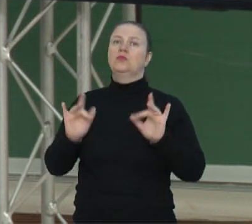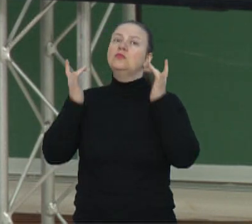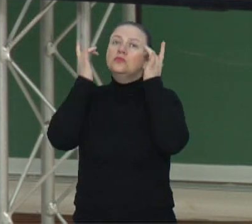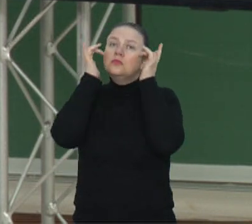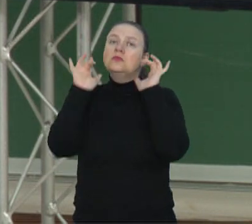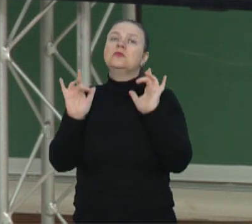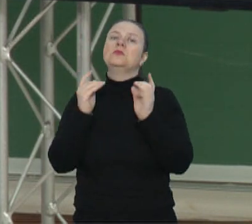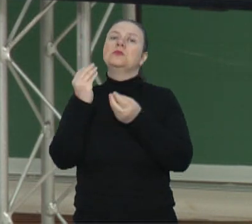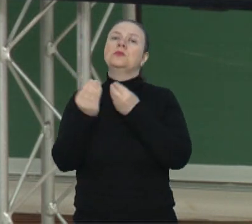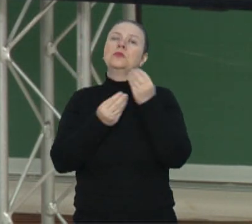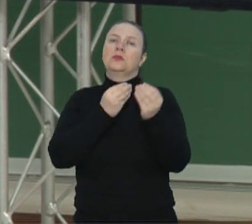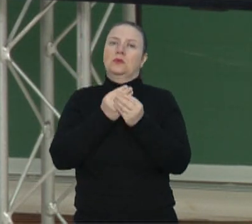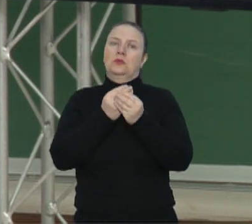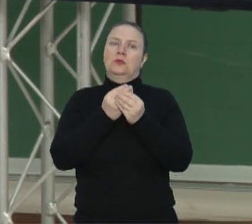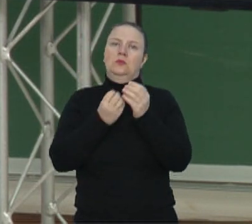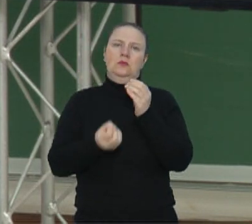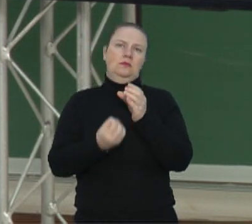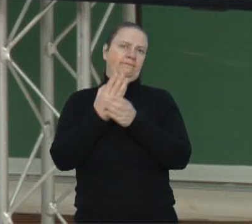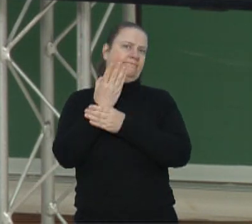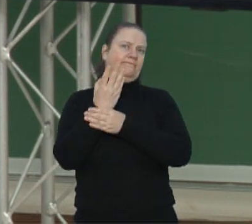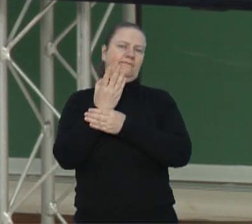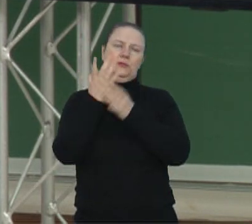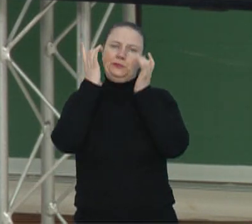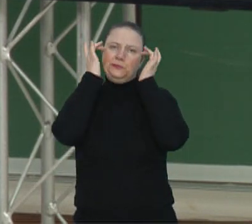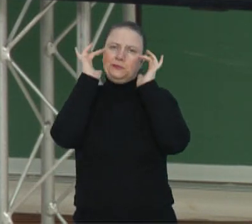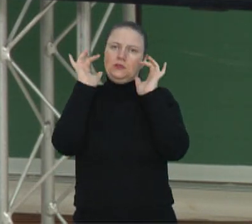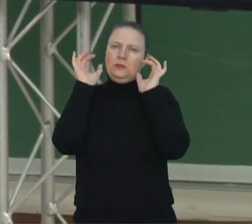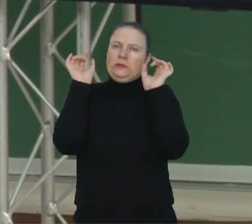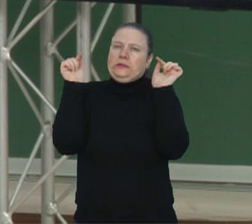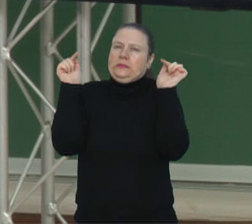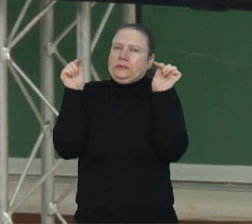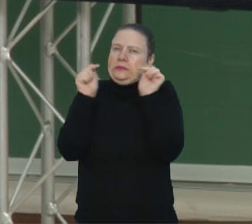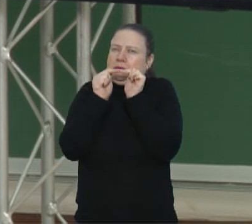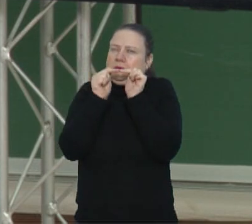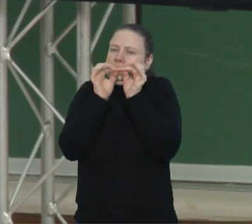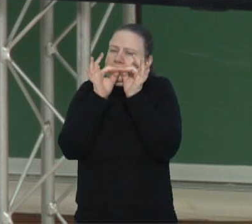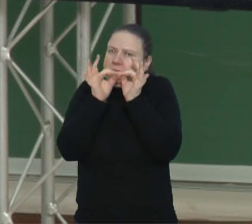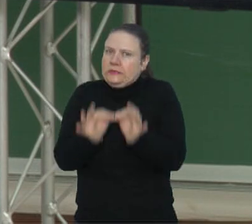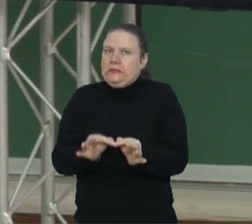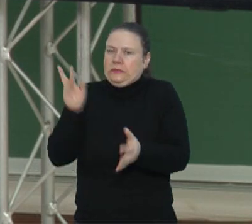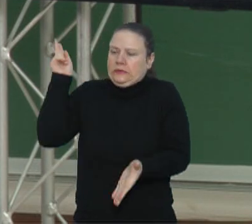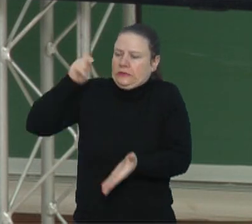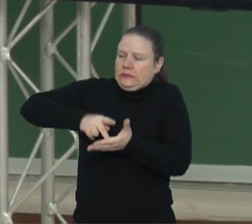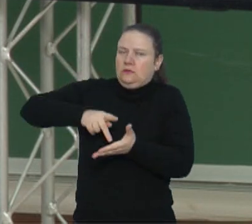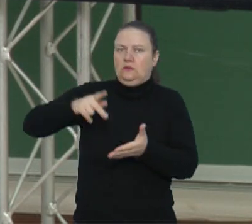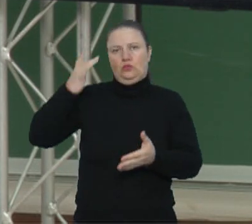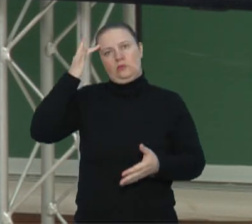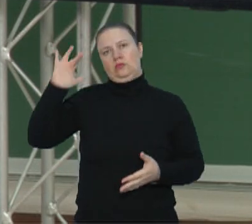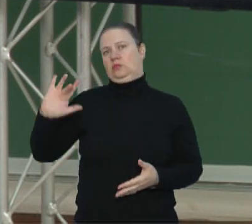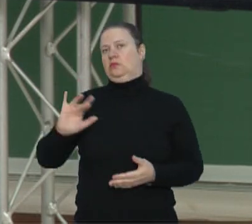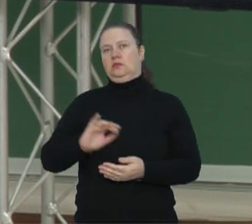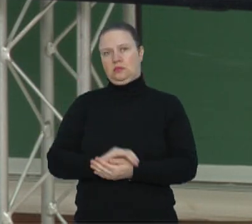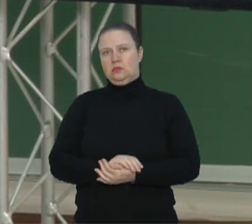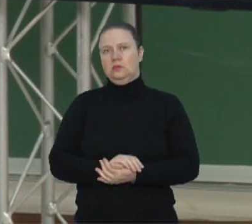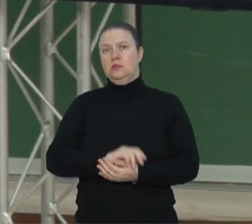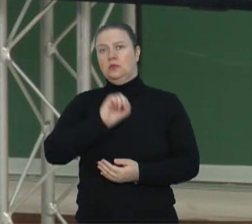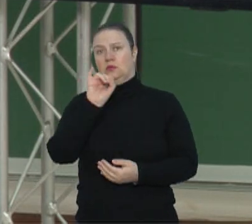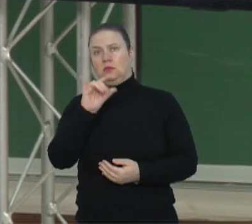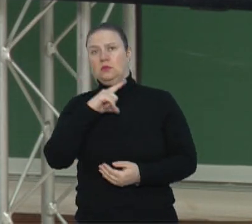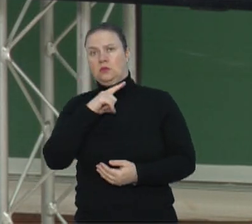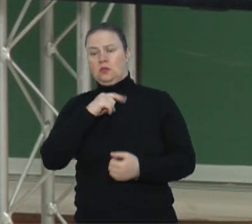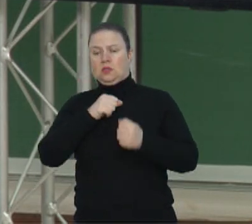pintura, aqui a gente já não sabe dizer se ele tem suporte, se é...